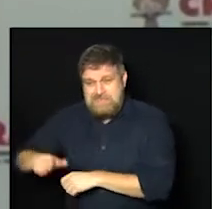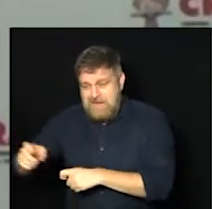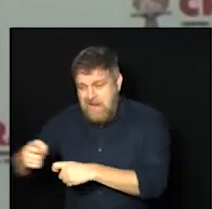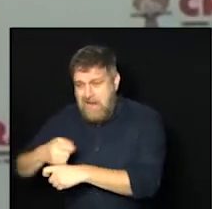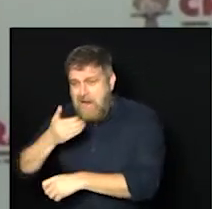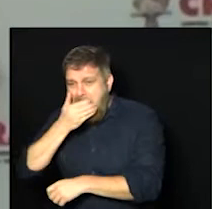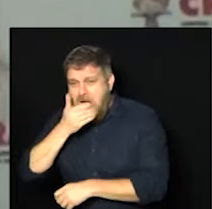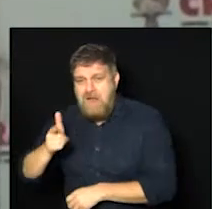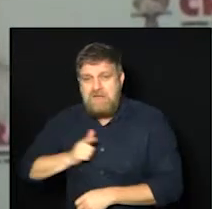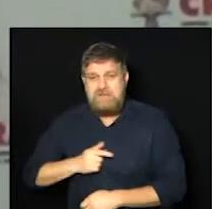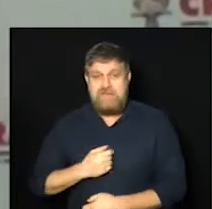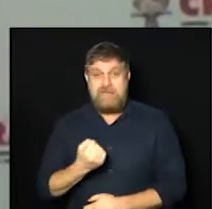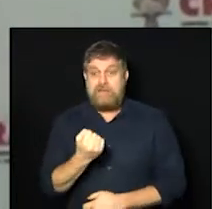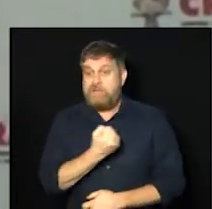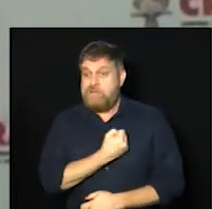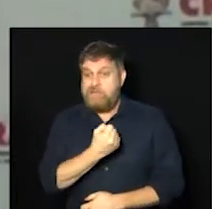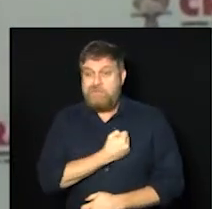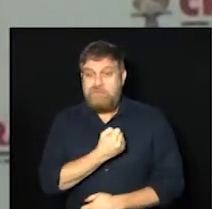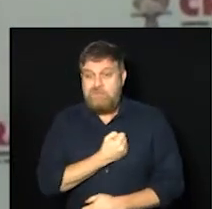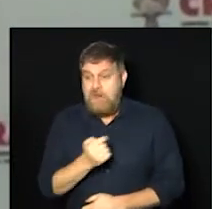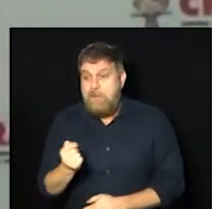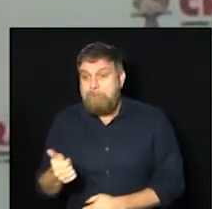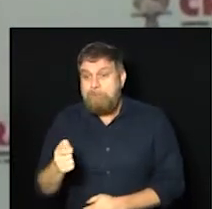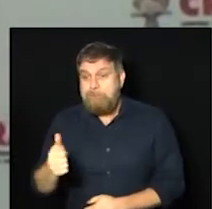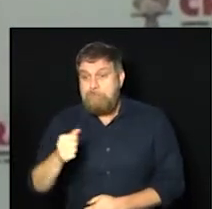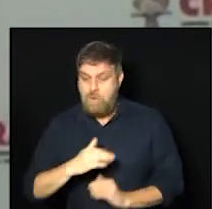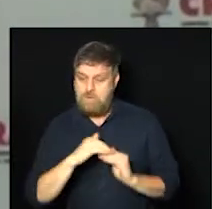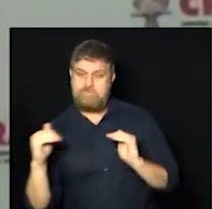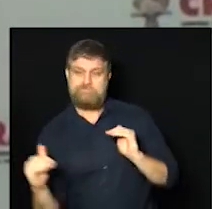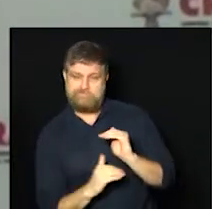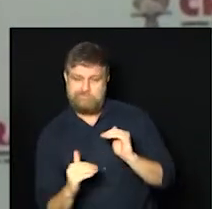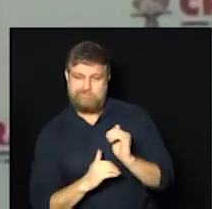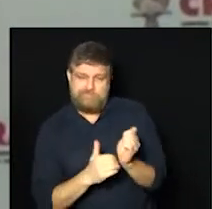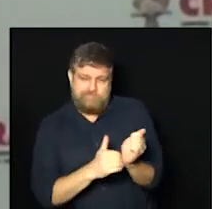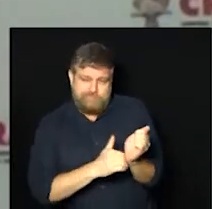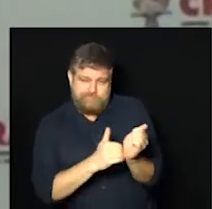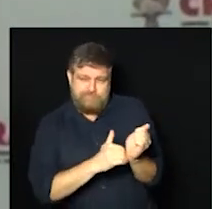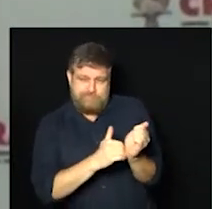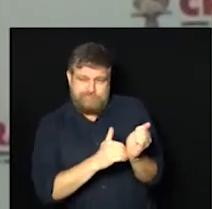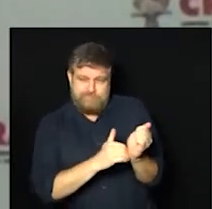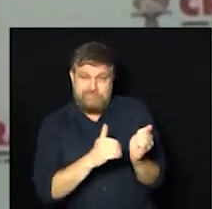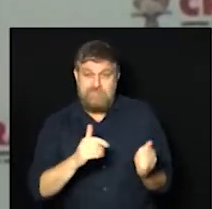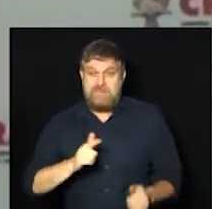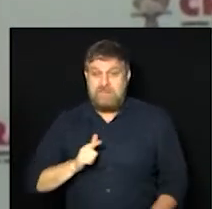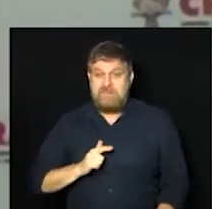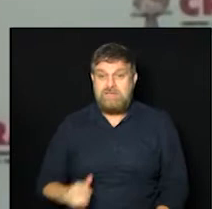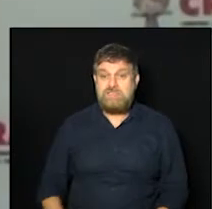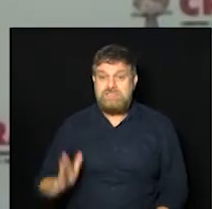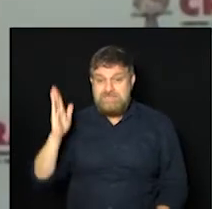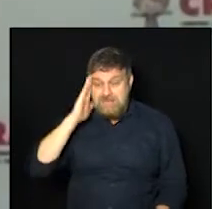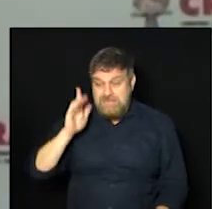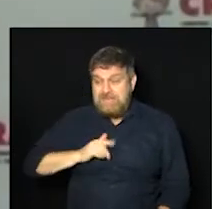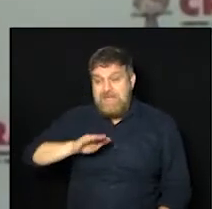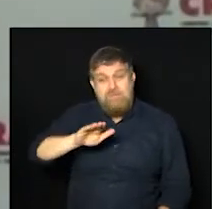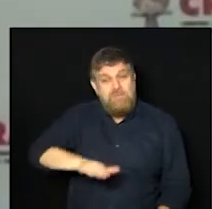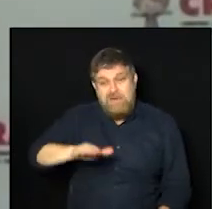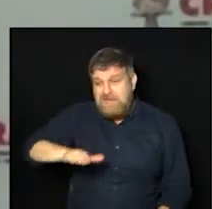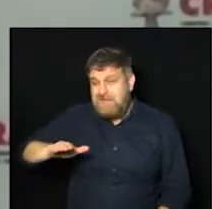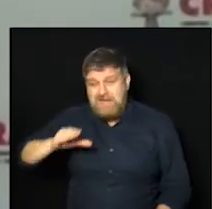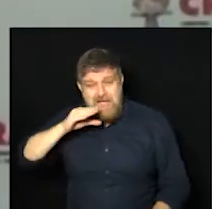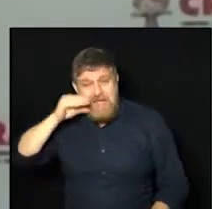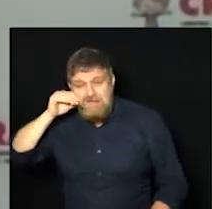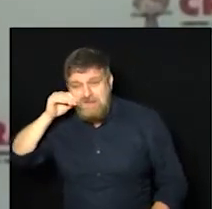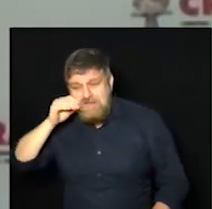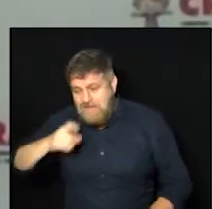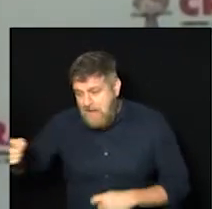termo subnotificação. Nós sabemos que desses dados, né, são ainda os dados que são subnotificados. Muitas crianças e adolescentes